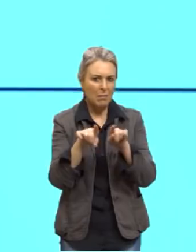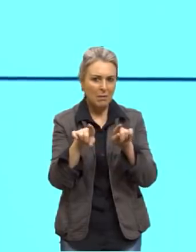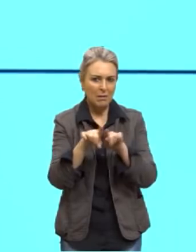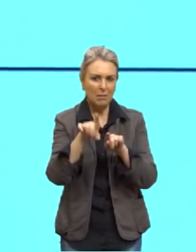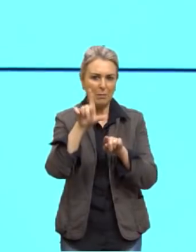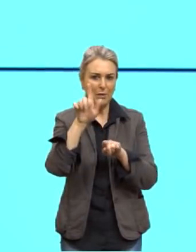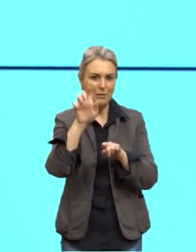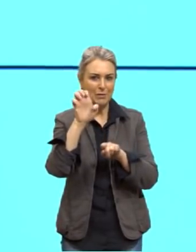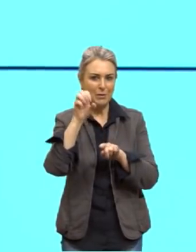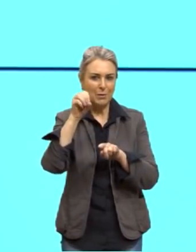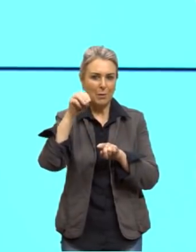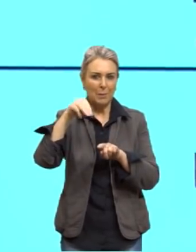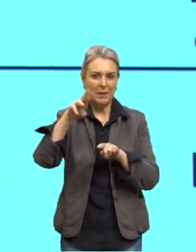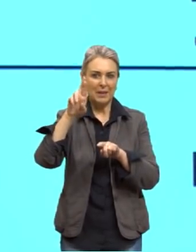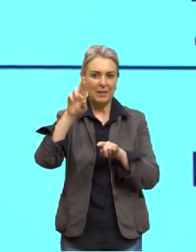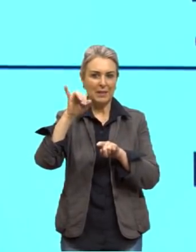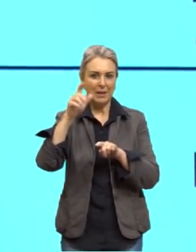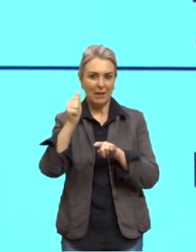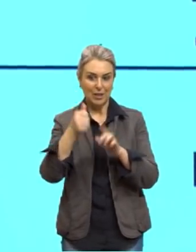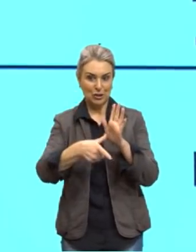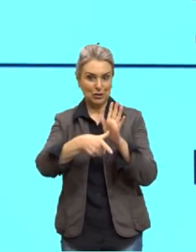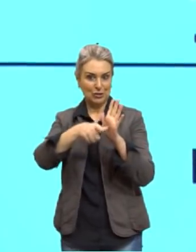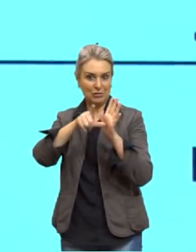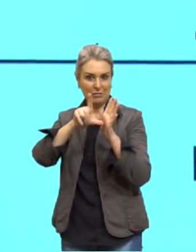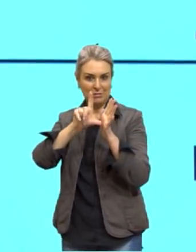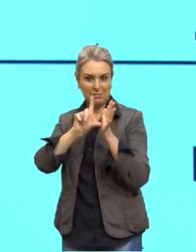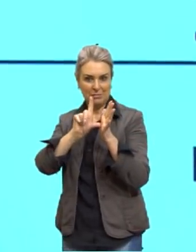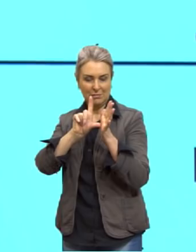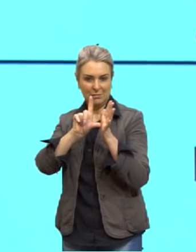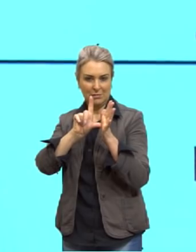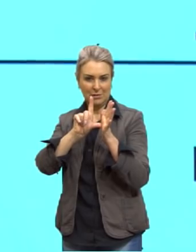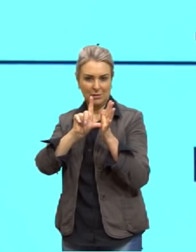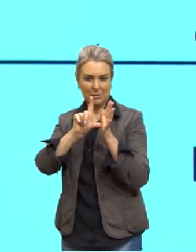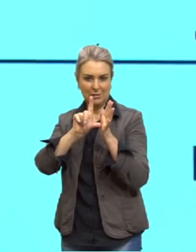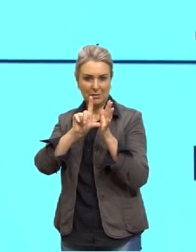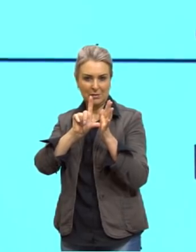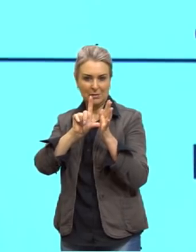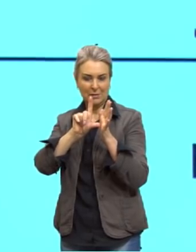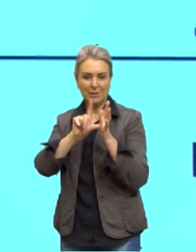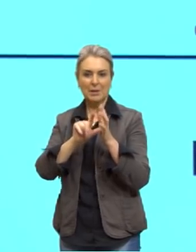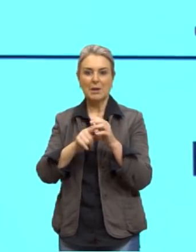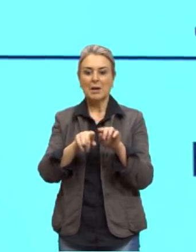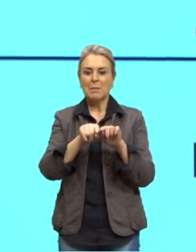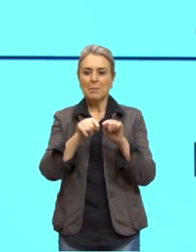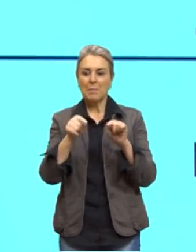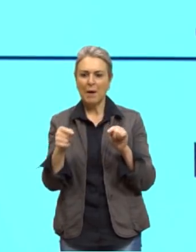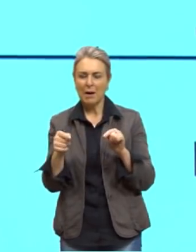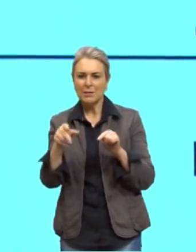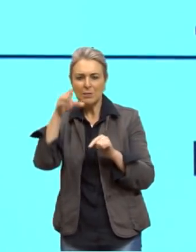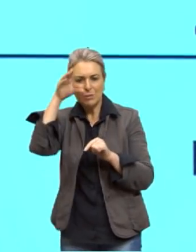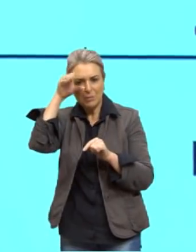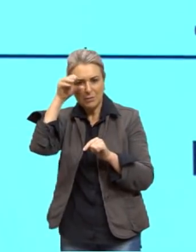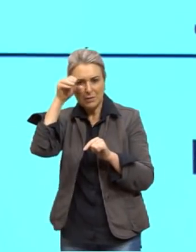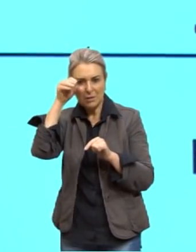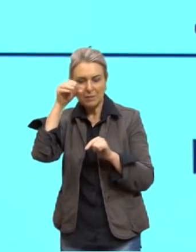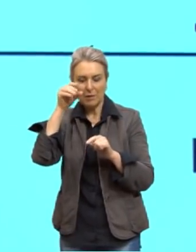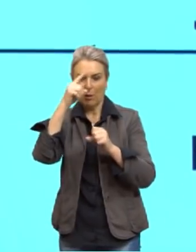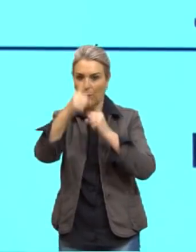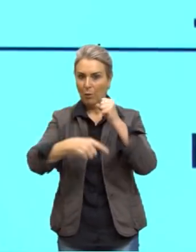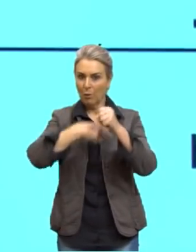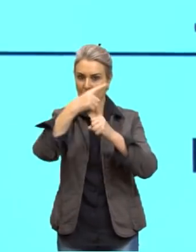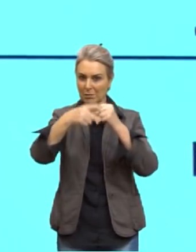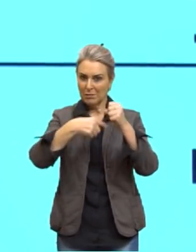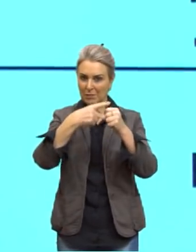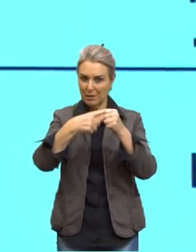geometria da tetraédrica se eu levar em consideração os pares não-ligantes mas se eu levar em consideração apenas os